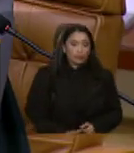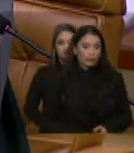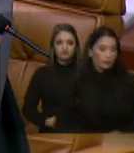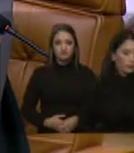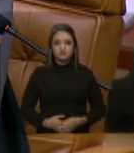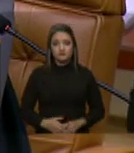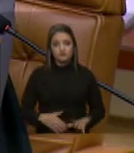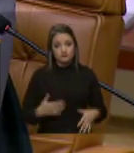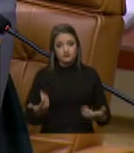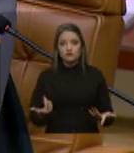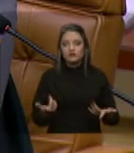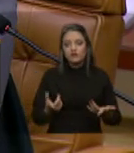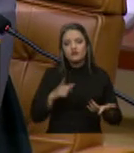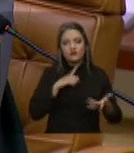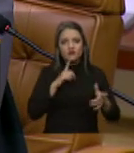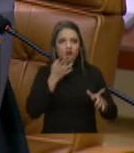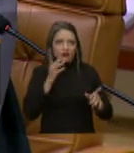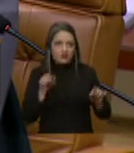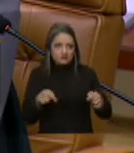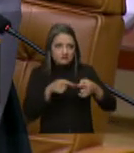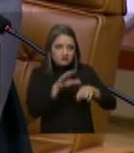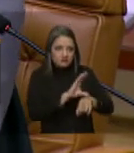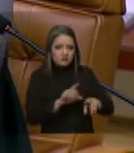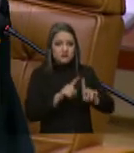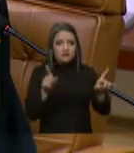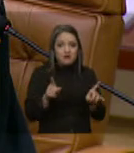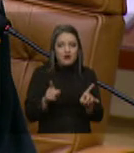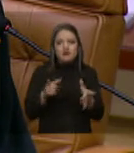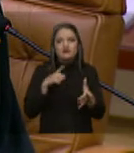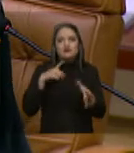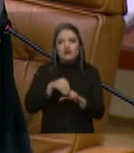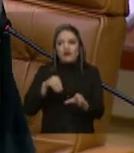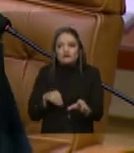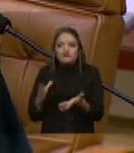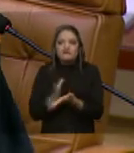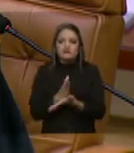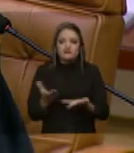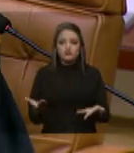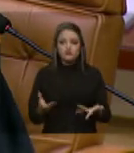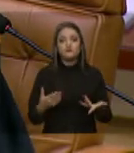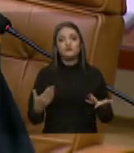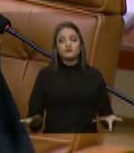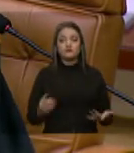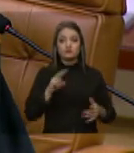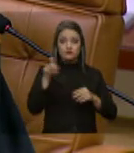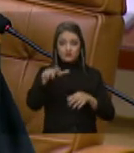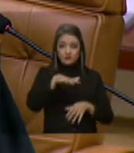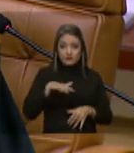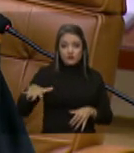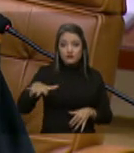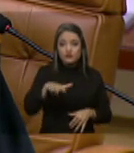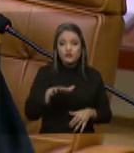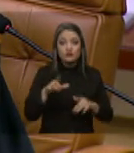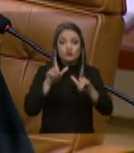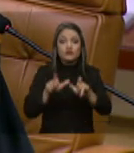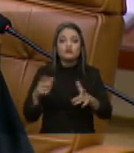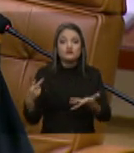excludente só pode isso essa questão da territualidade quando